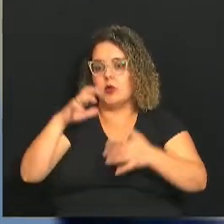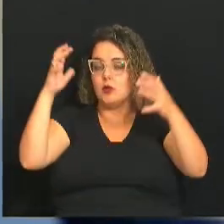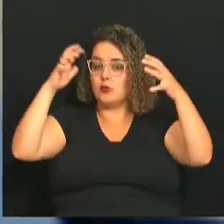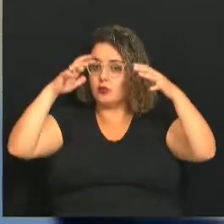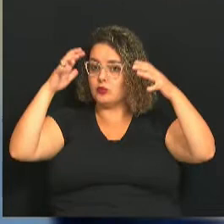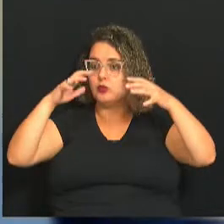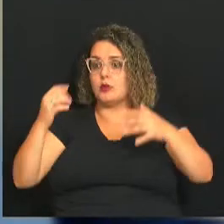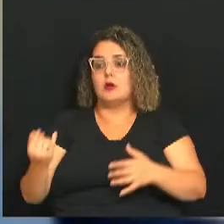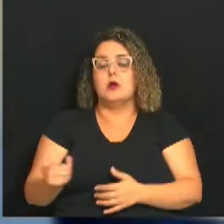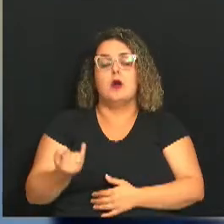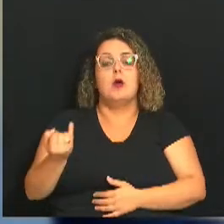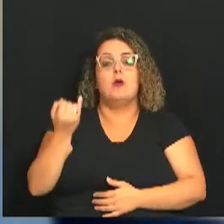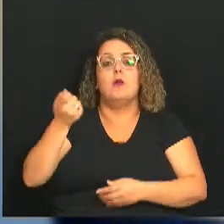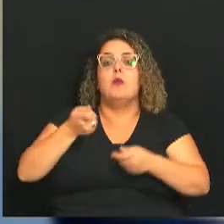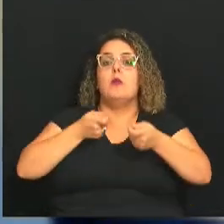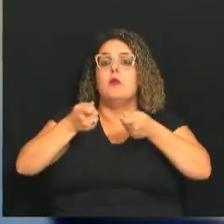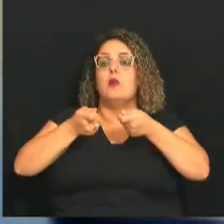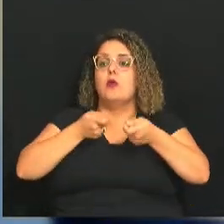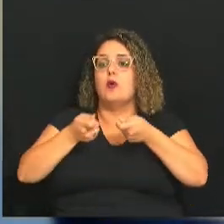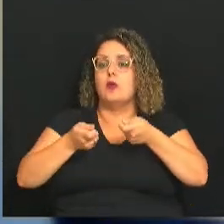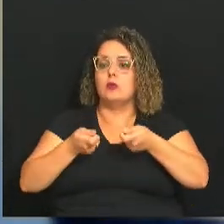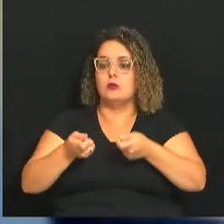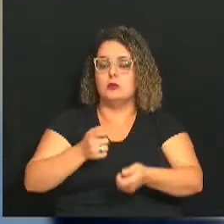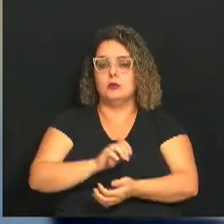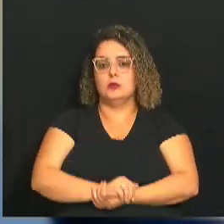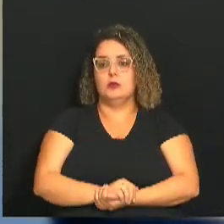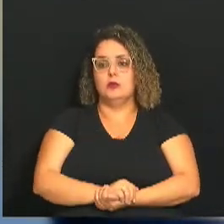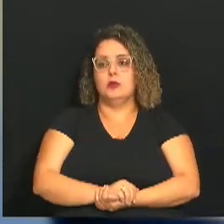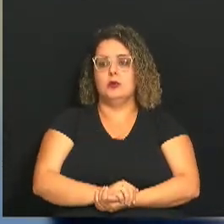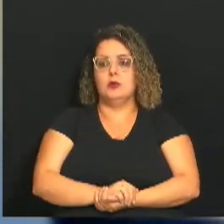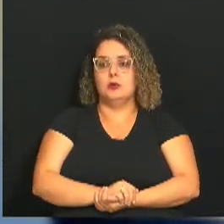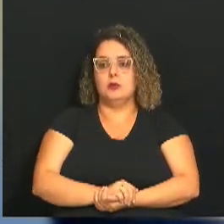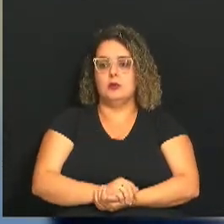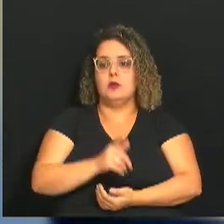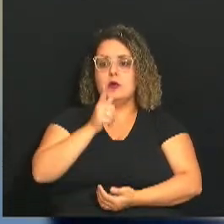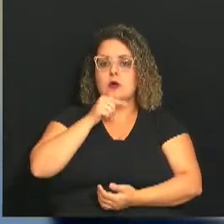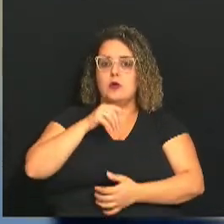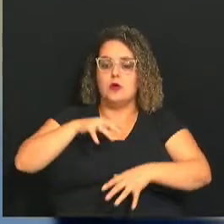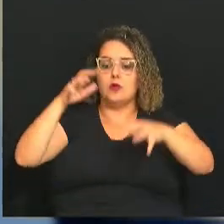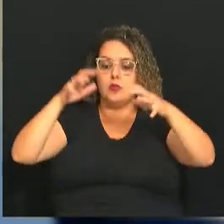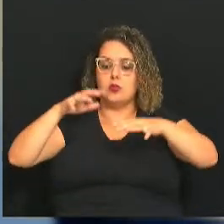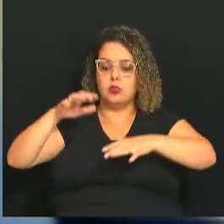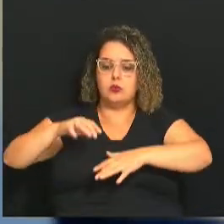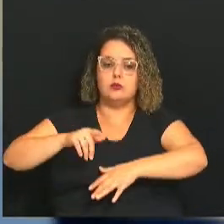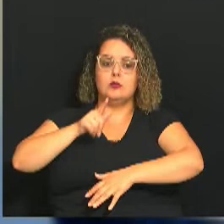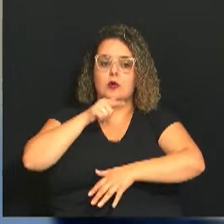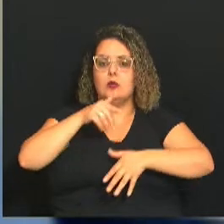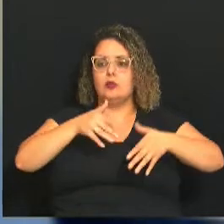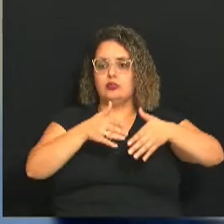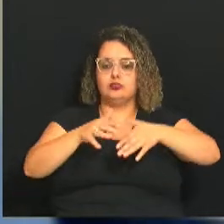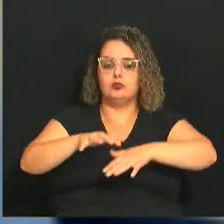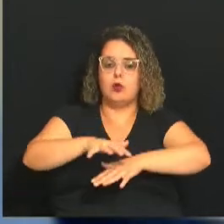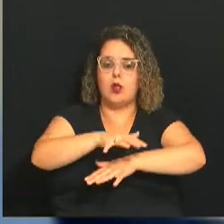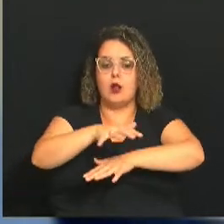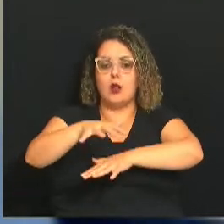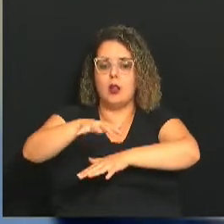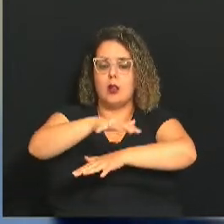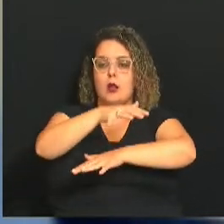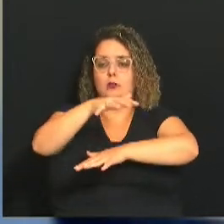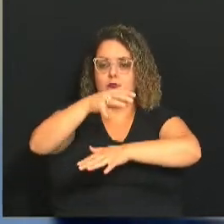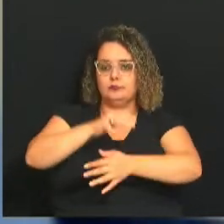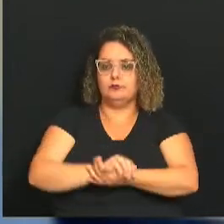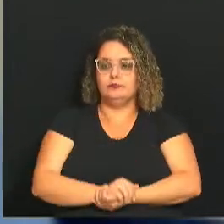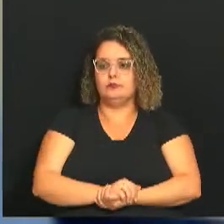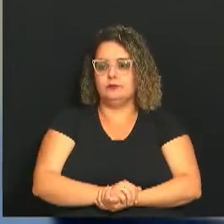se monitorar a subida das águas do Córrego das Cabras, que é um fator que provoca